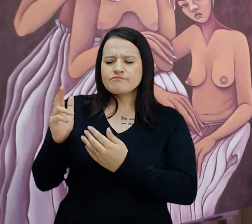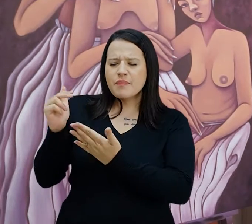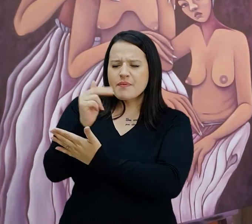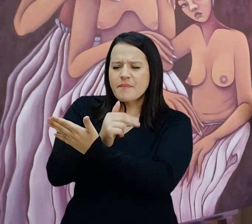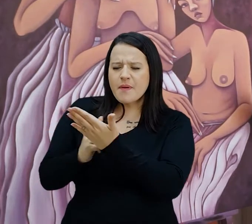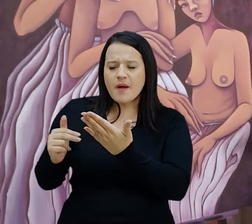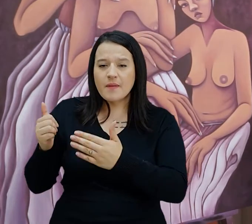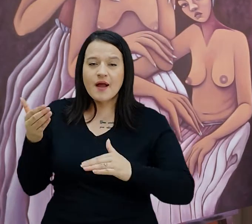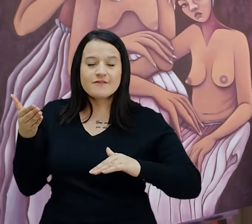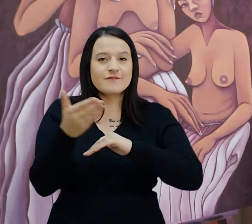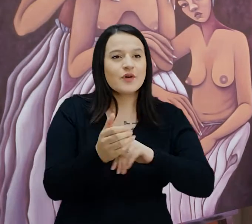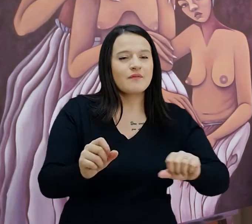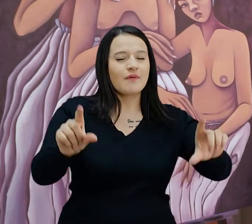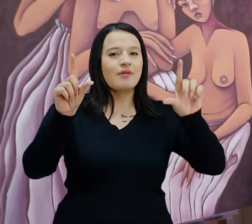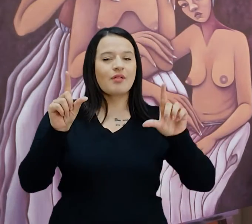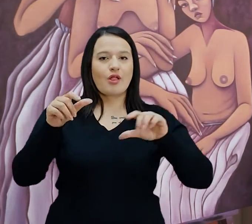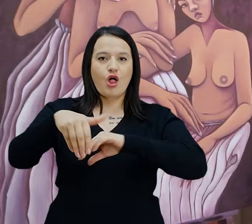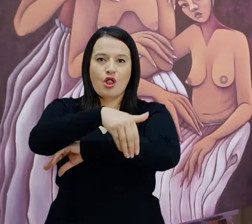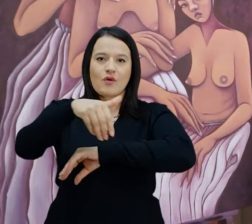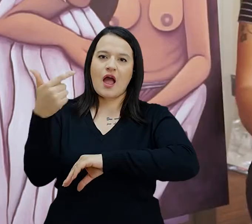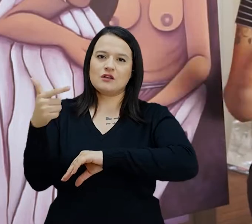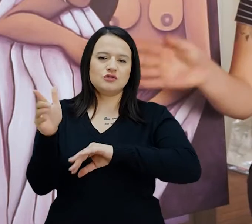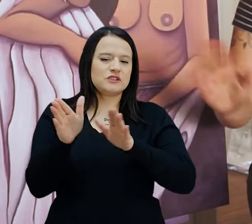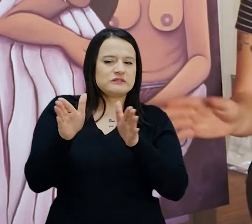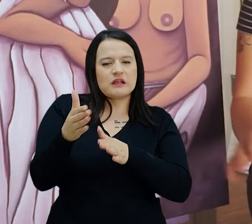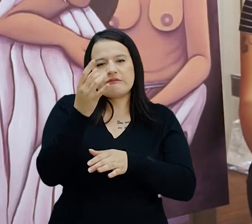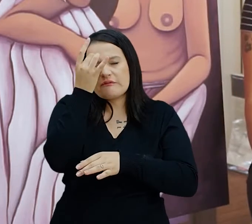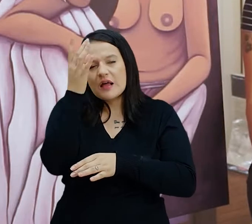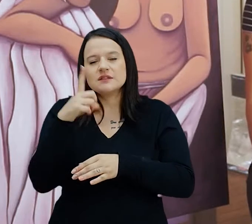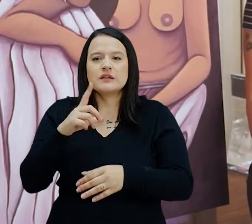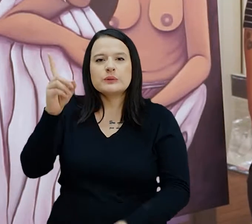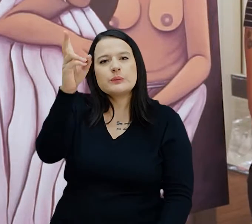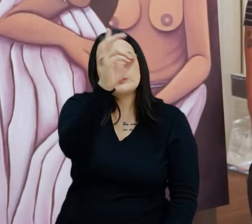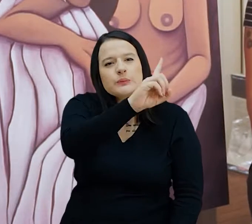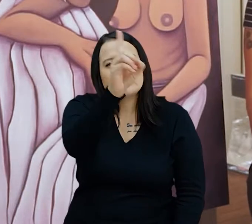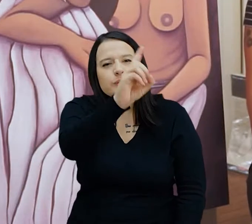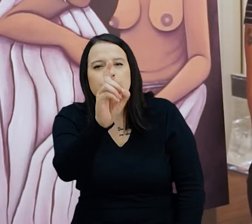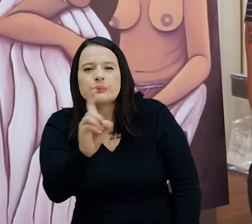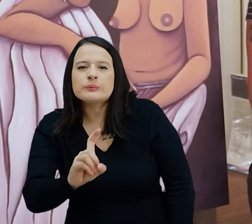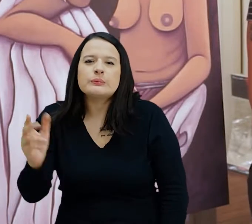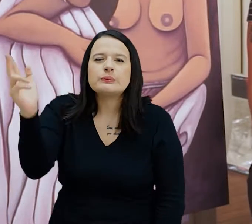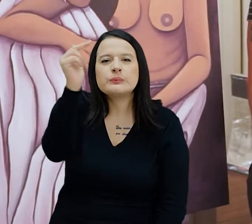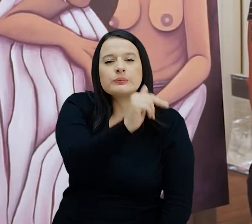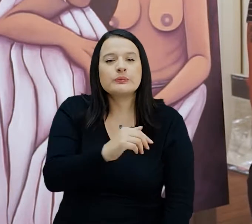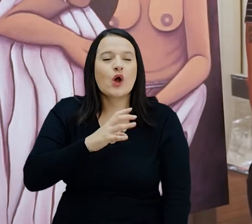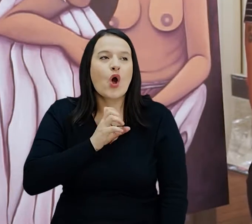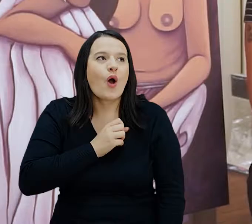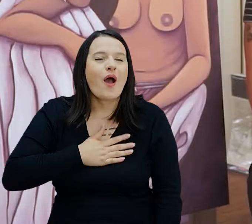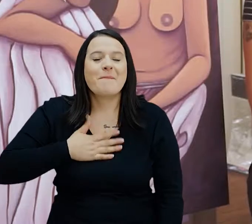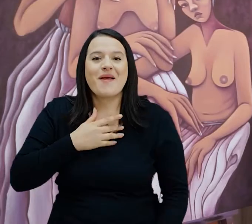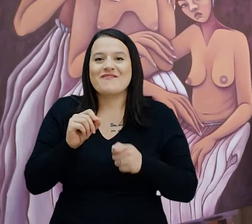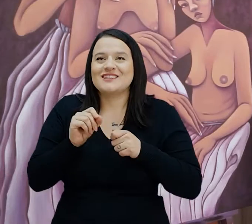tal, e fui. Aí quando eu fui num lugar que não tinha muito acesso, desenhei, gostei,